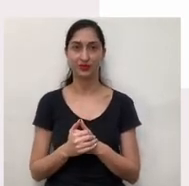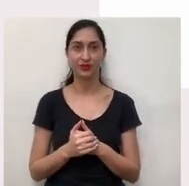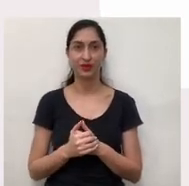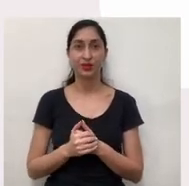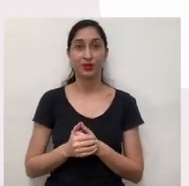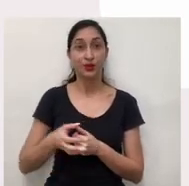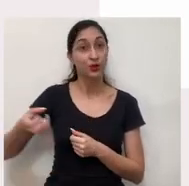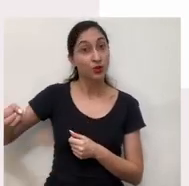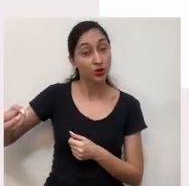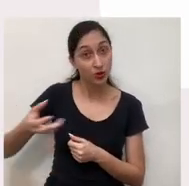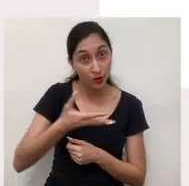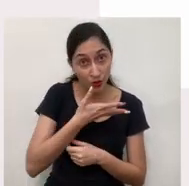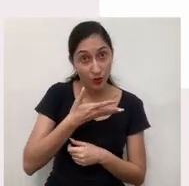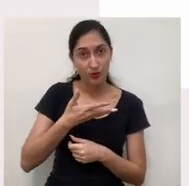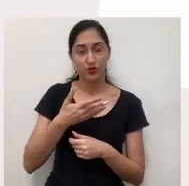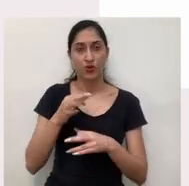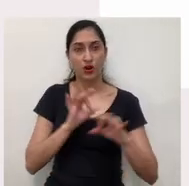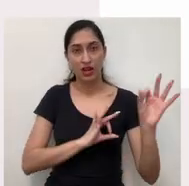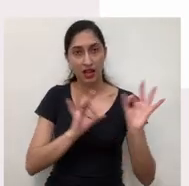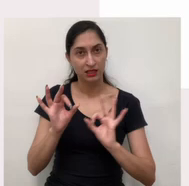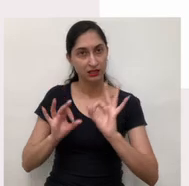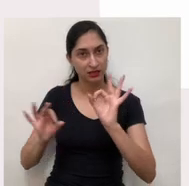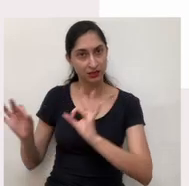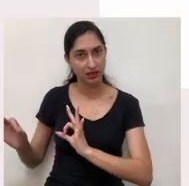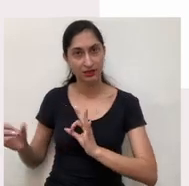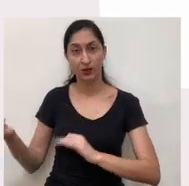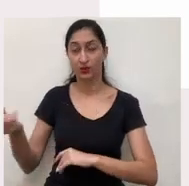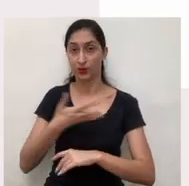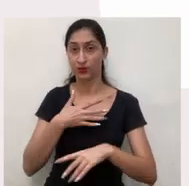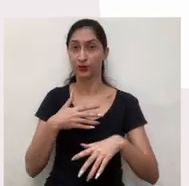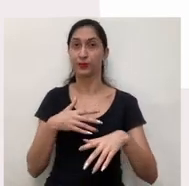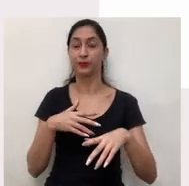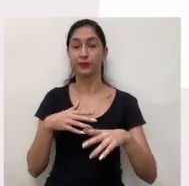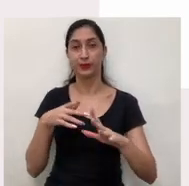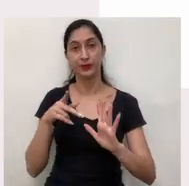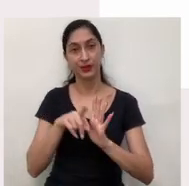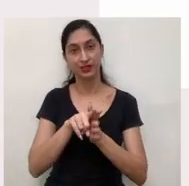uma nova, assim, da sistematização de uma nova pesquisa. E